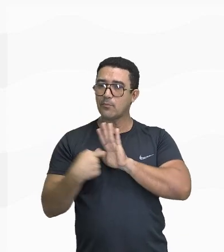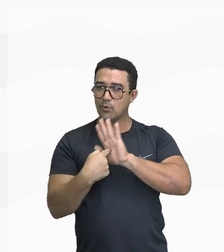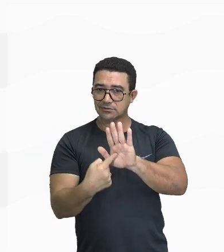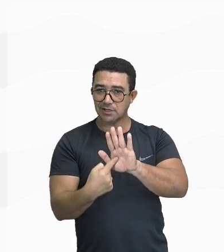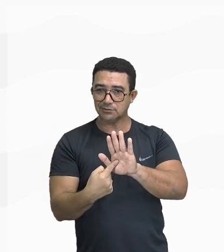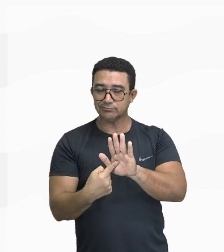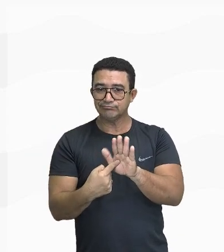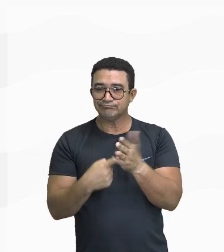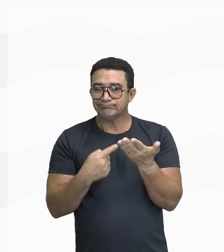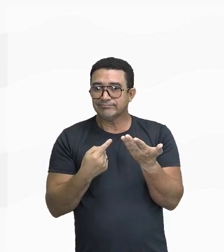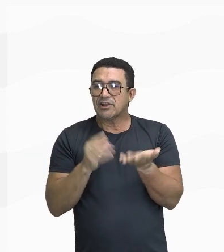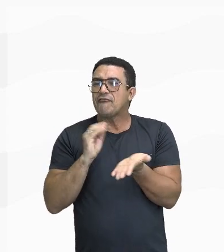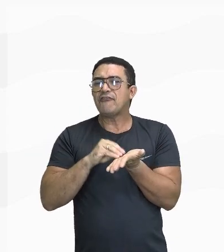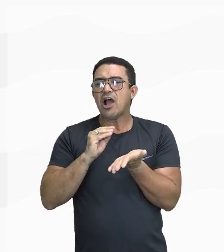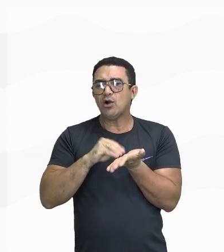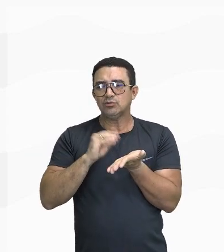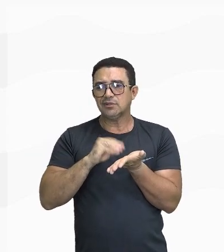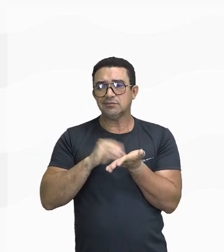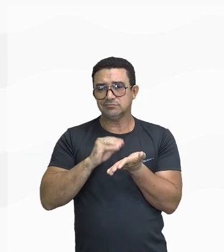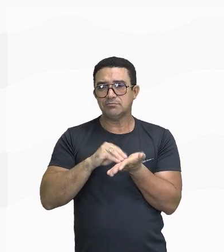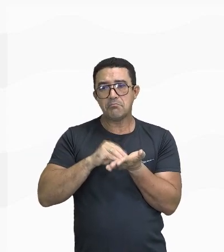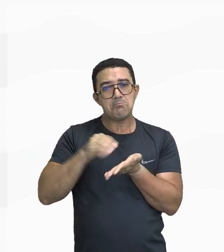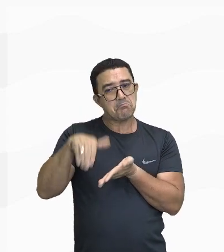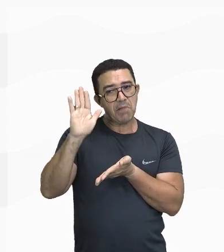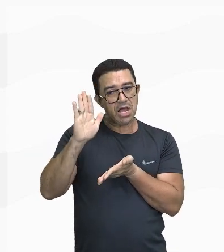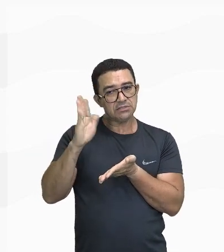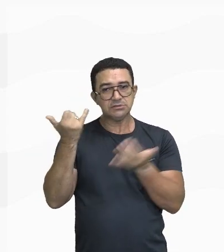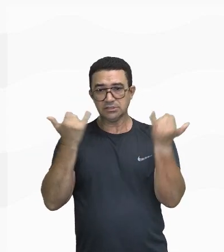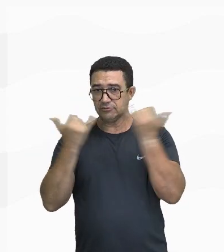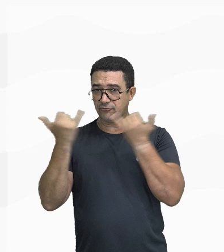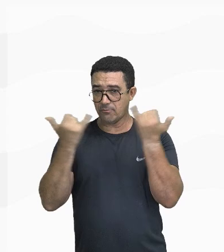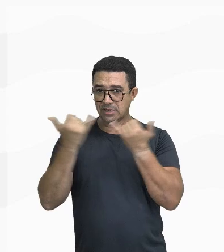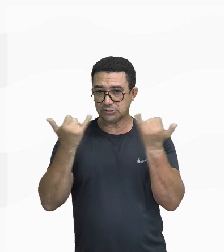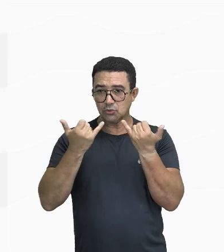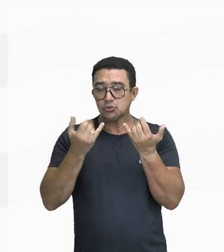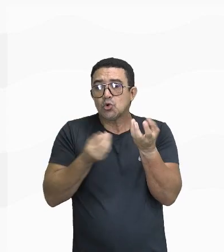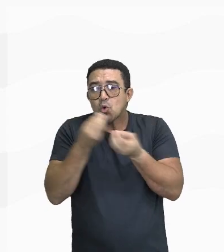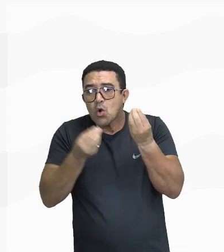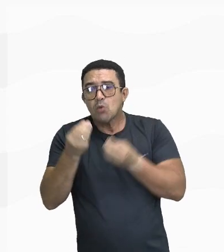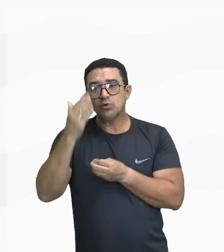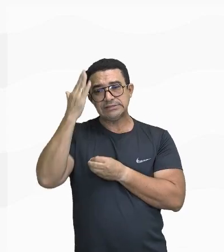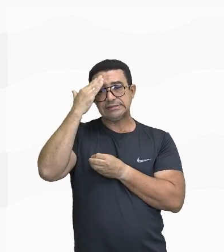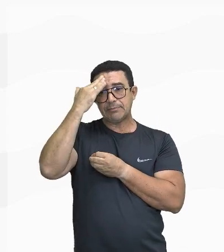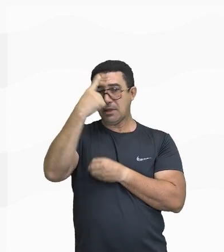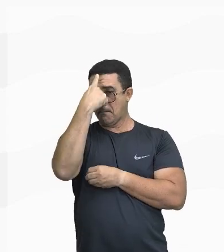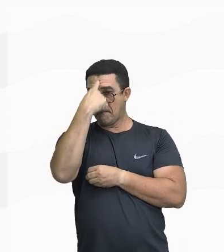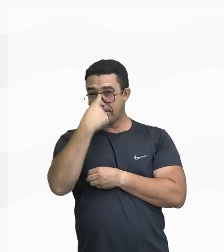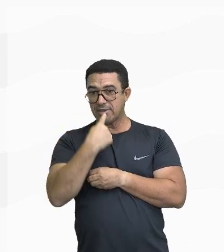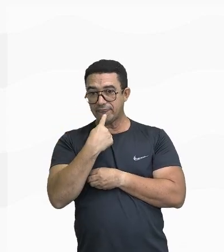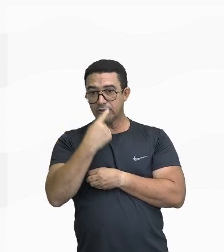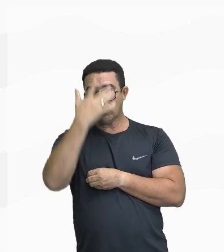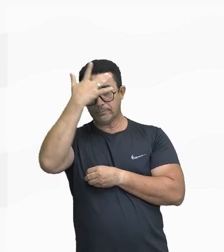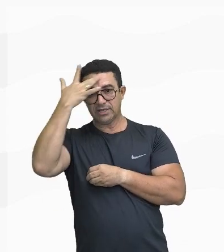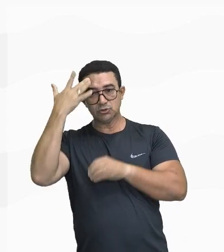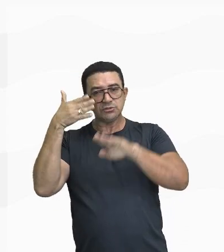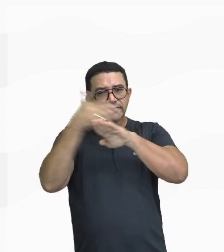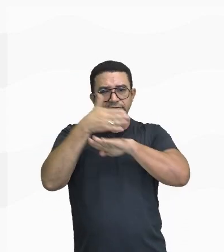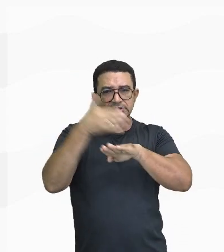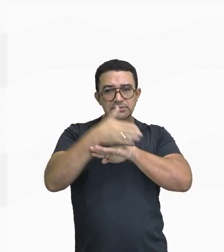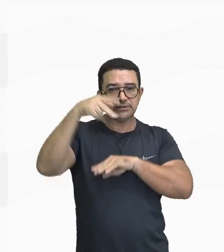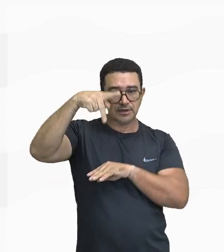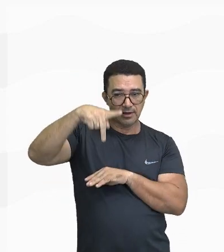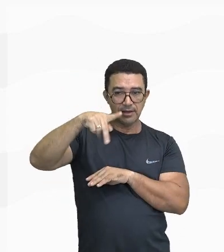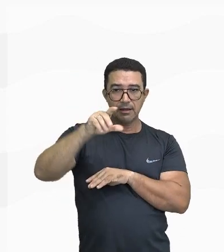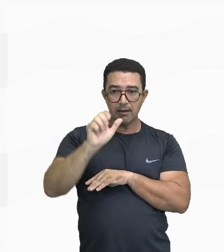nos fornece condições necessárias para determinar o perfil do frequentador do parque. Vejam que aquelas